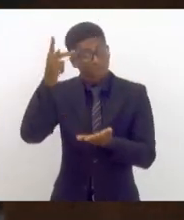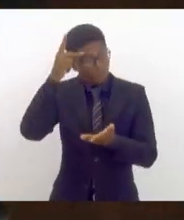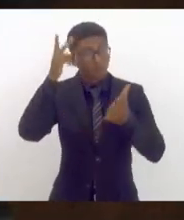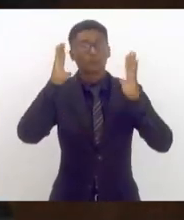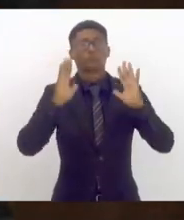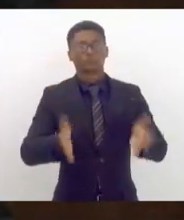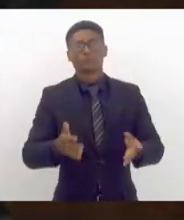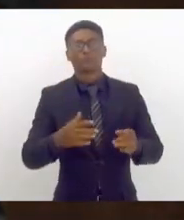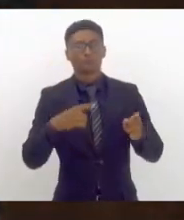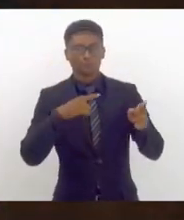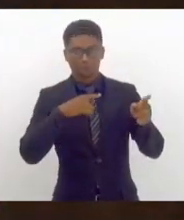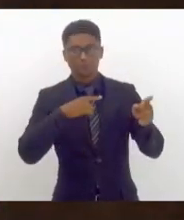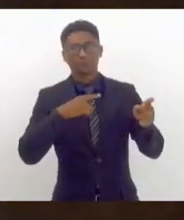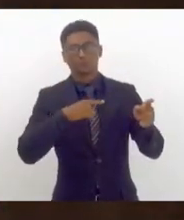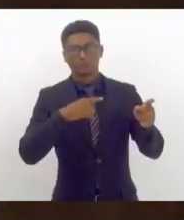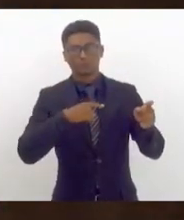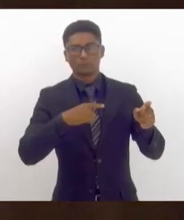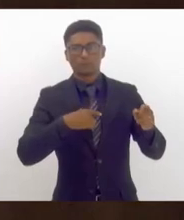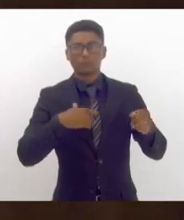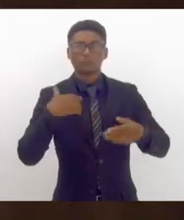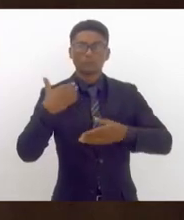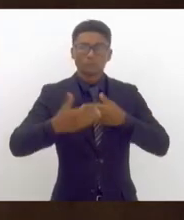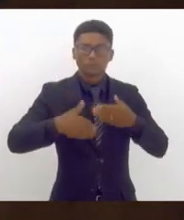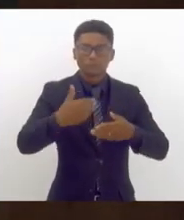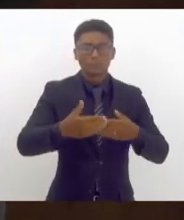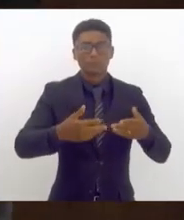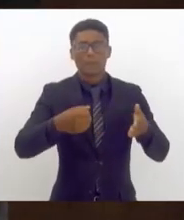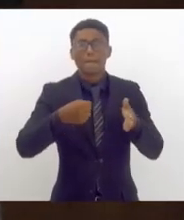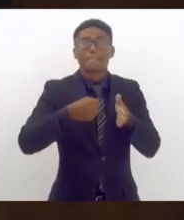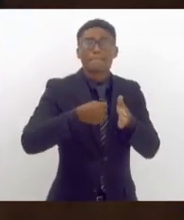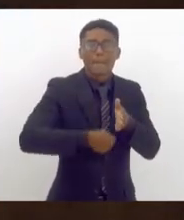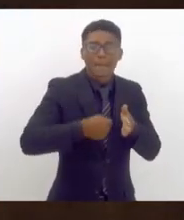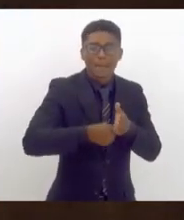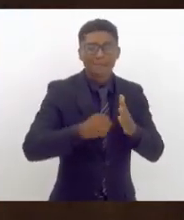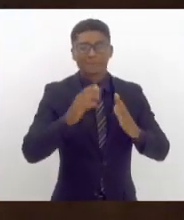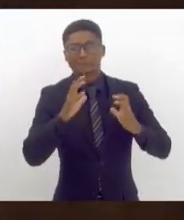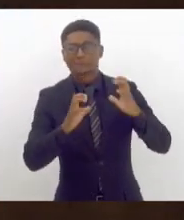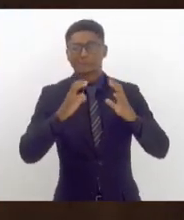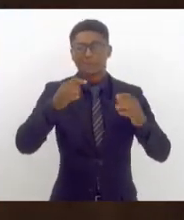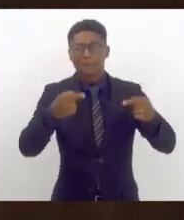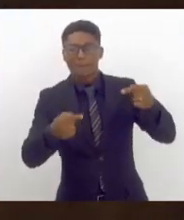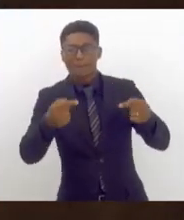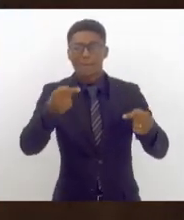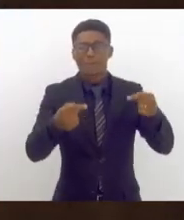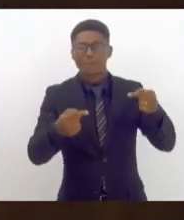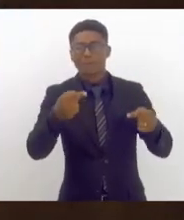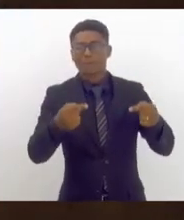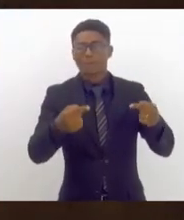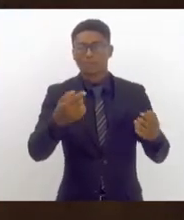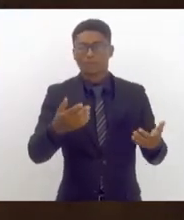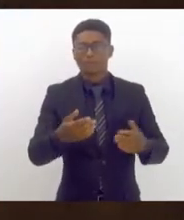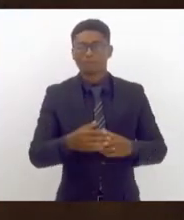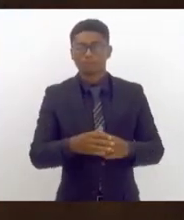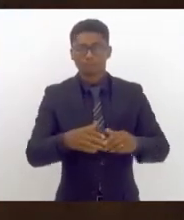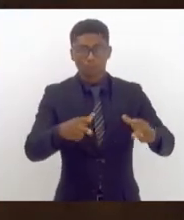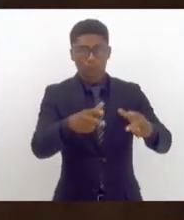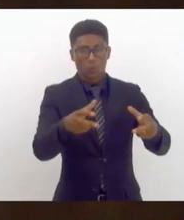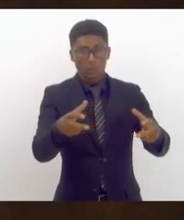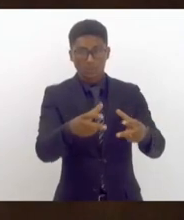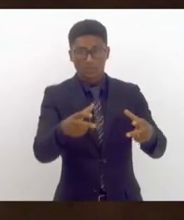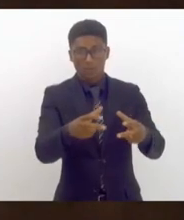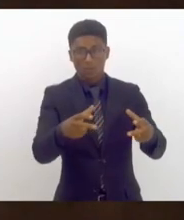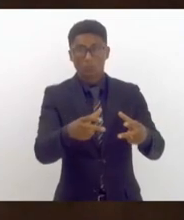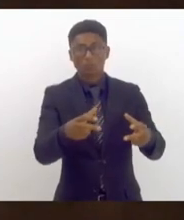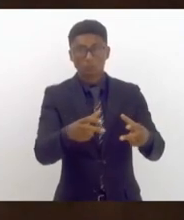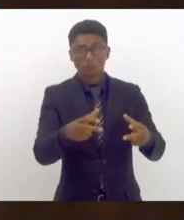DECRAD. Depois de muita briga, a comissão do Cumpra-se, deputado Jari, meu companheiro ecossocialista, durante